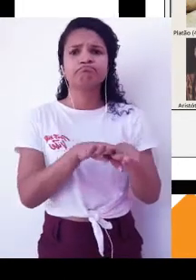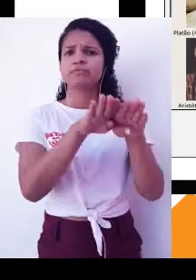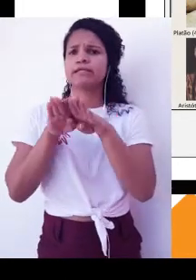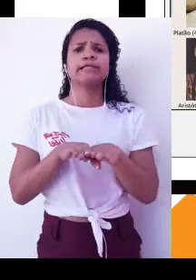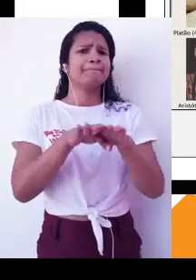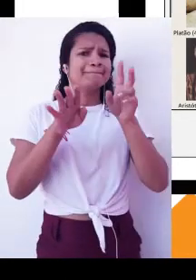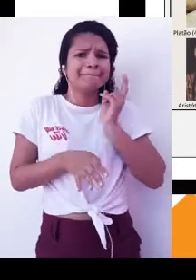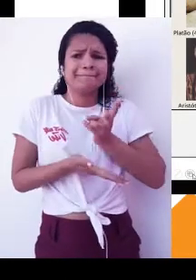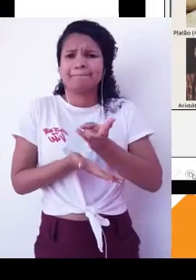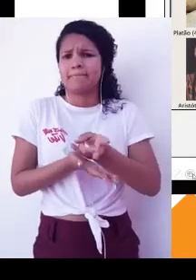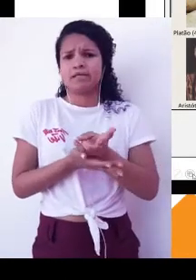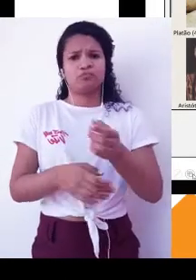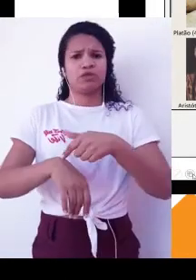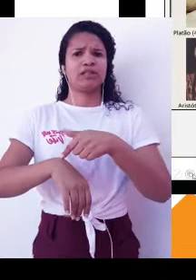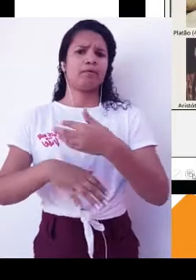sempre existiram.